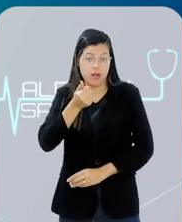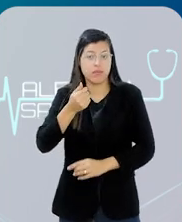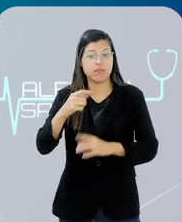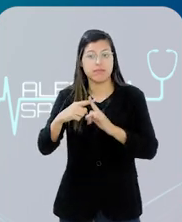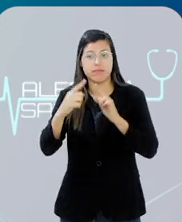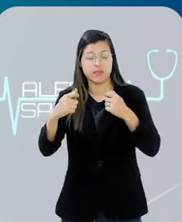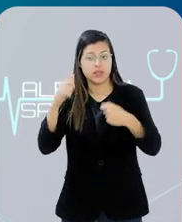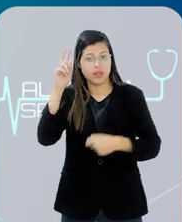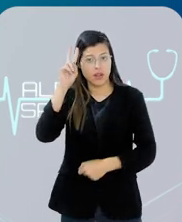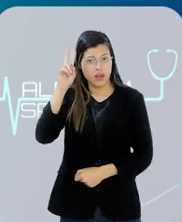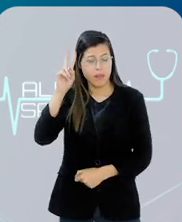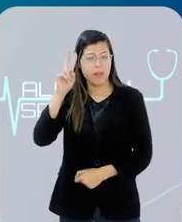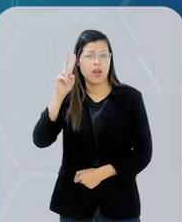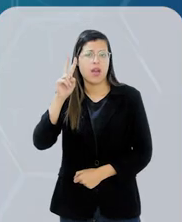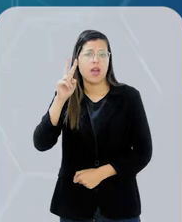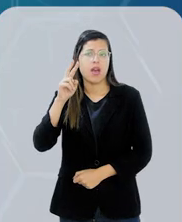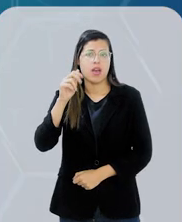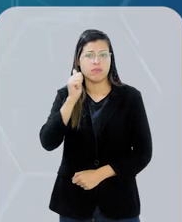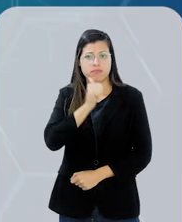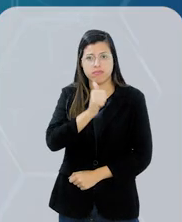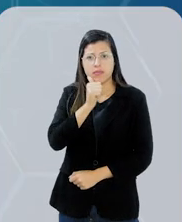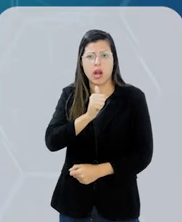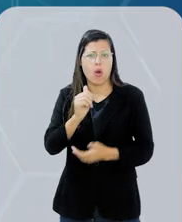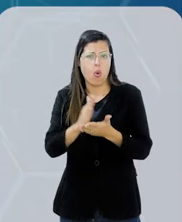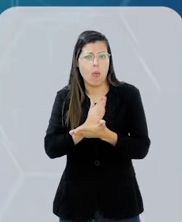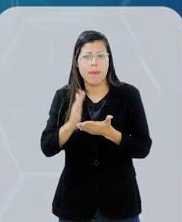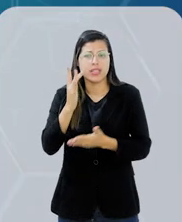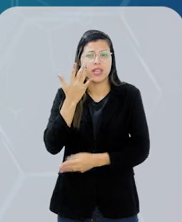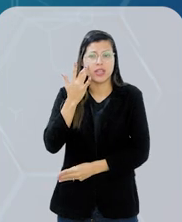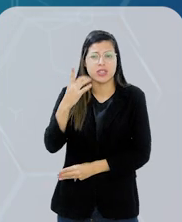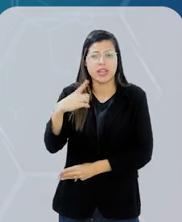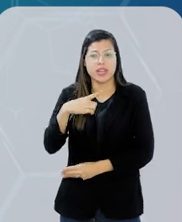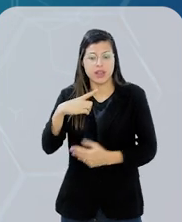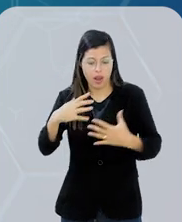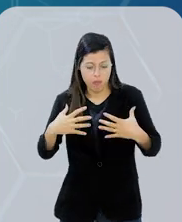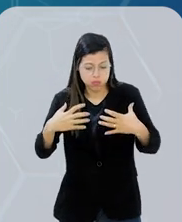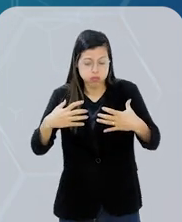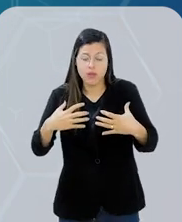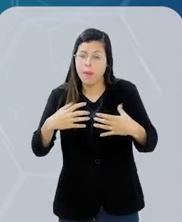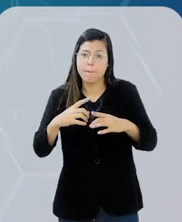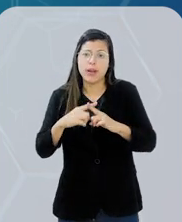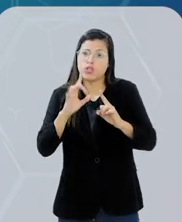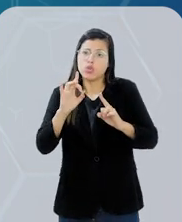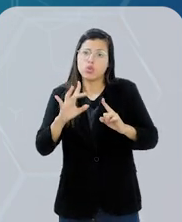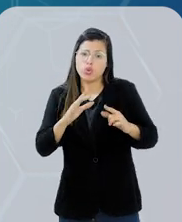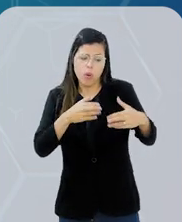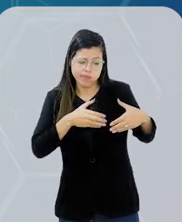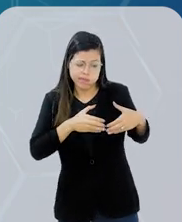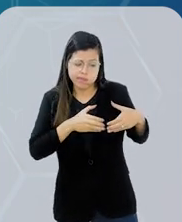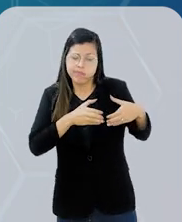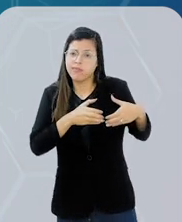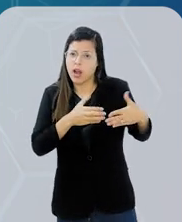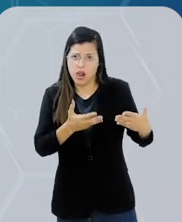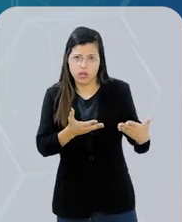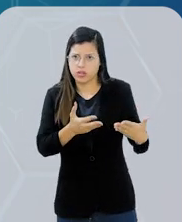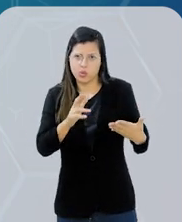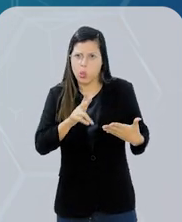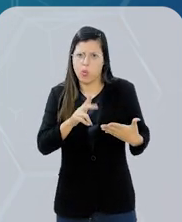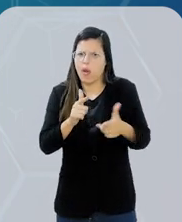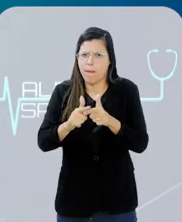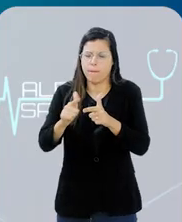que muitas pacientes que acham que têm a gigantomastia, elas só têm mamas volumosas. Essas mamas são aquelas cirurgias que vão